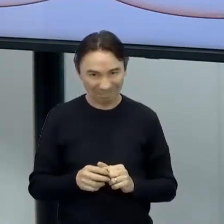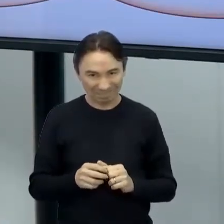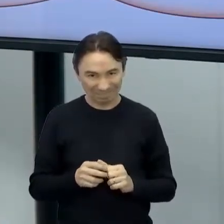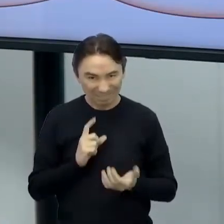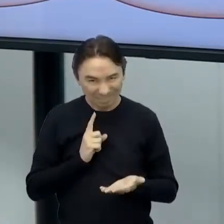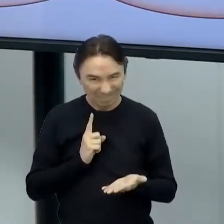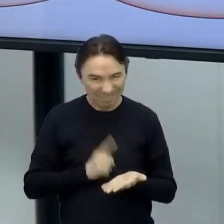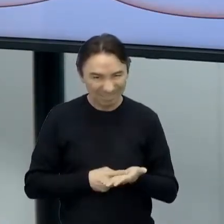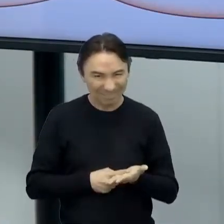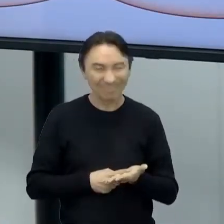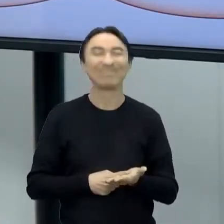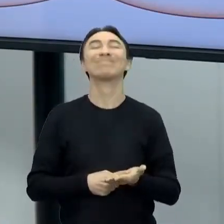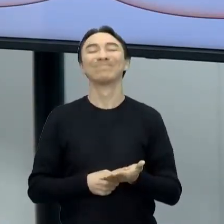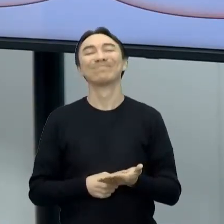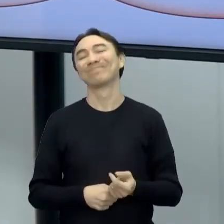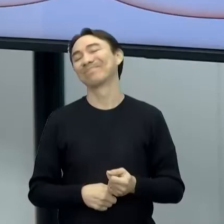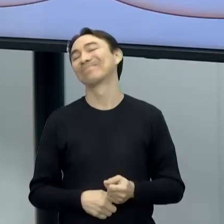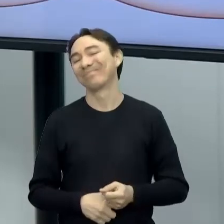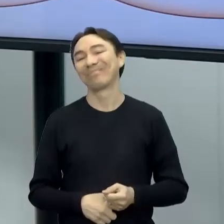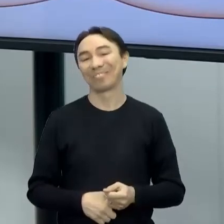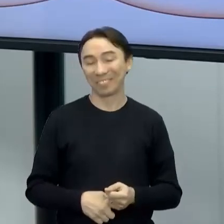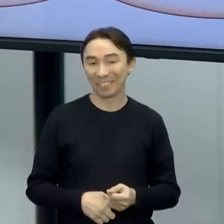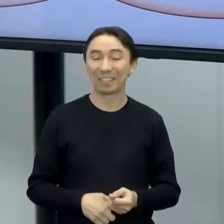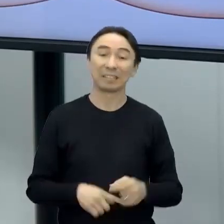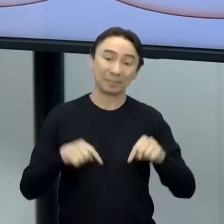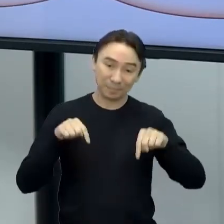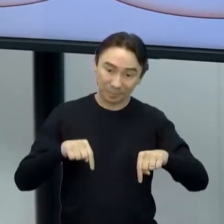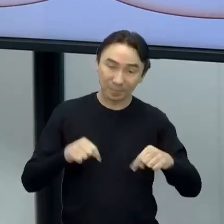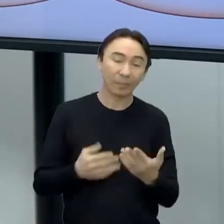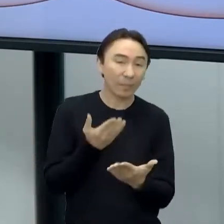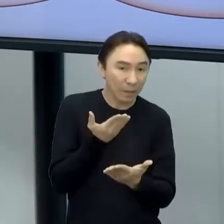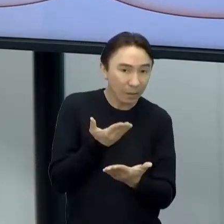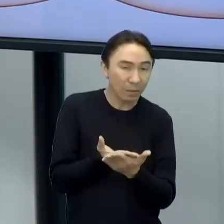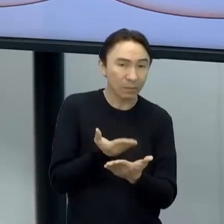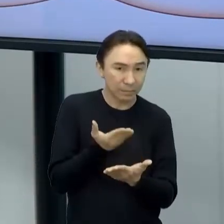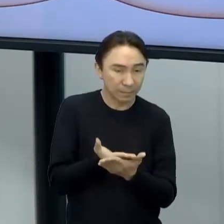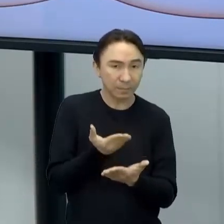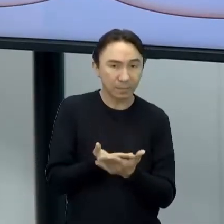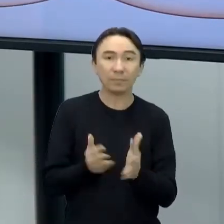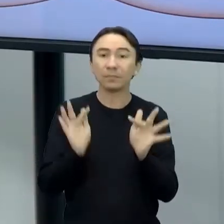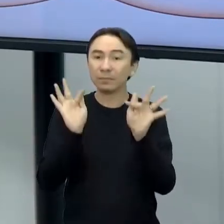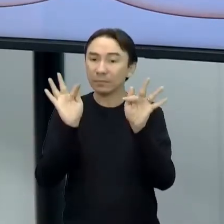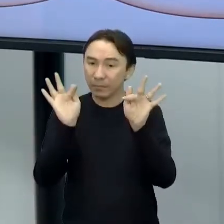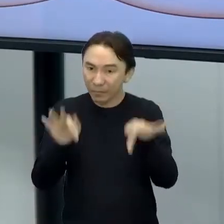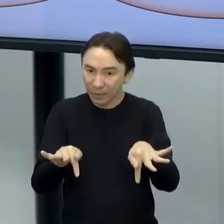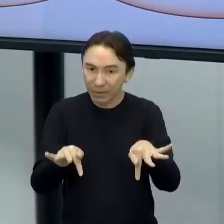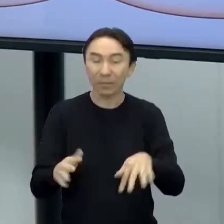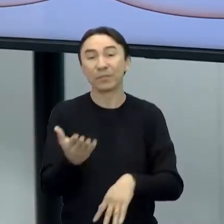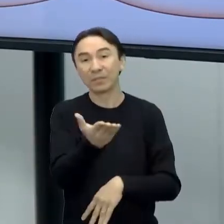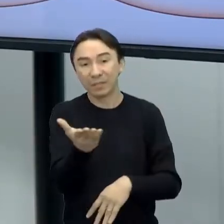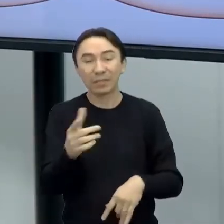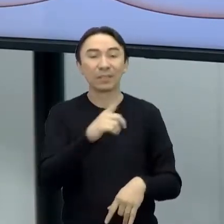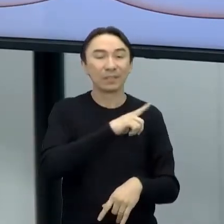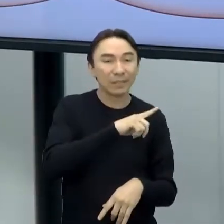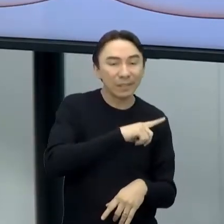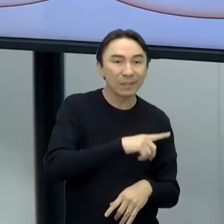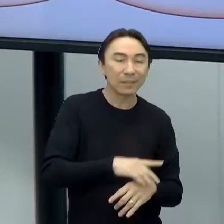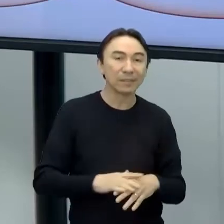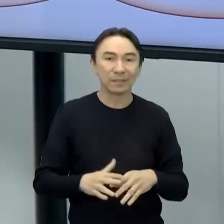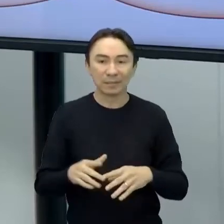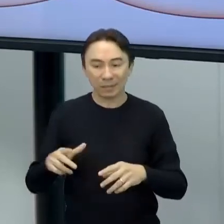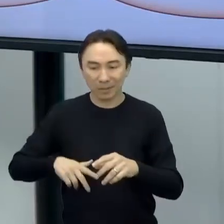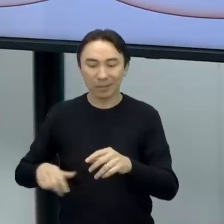Combinado? Então, eu vou ficando por aqui nessa parte. Quem está assistindo a gente pela TV